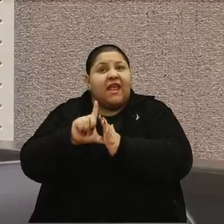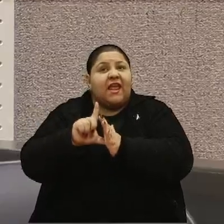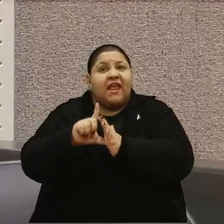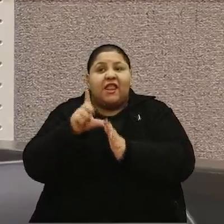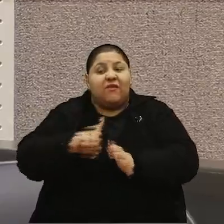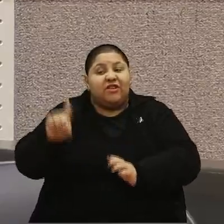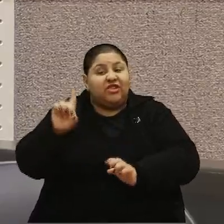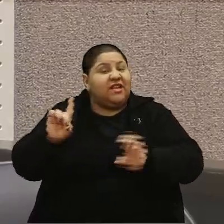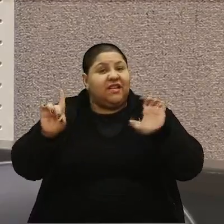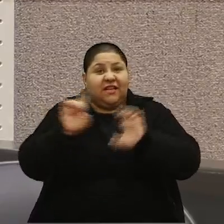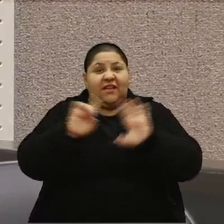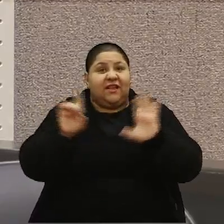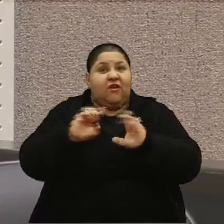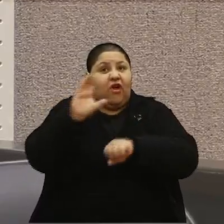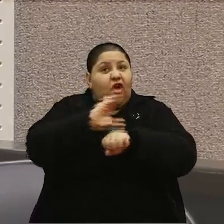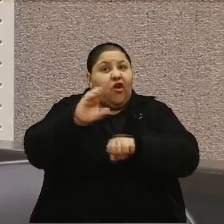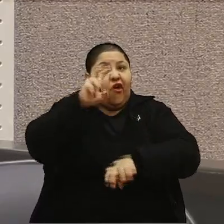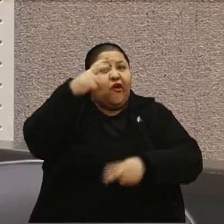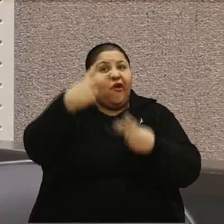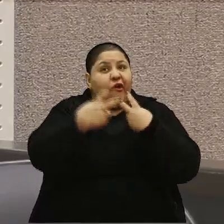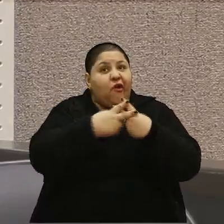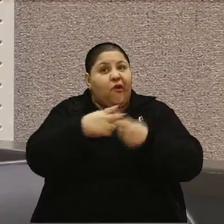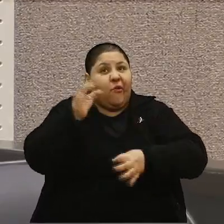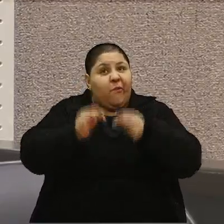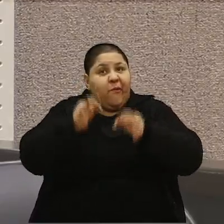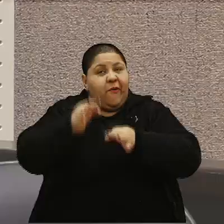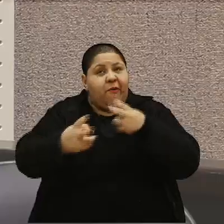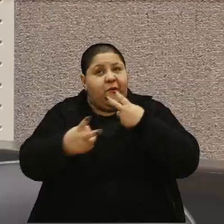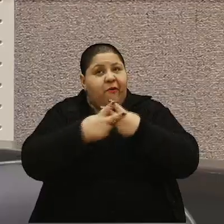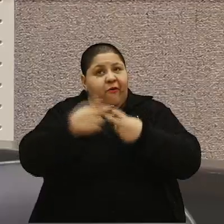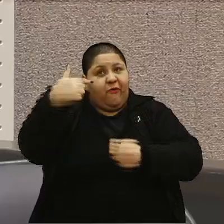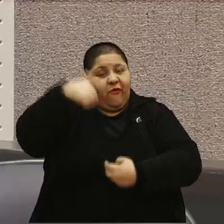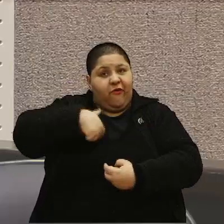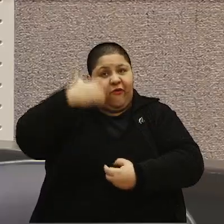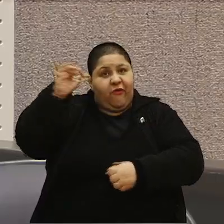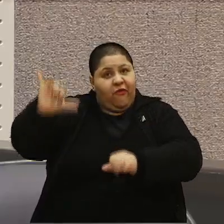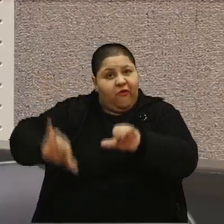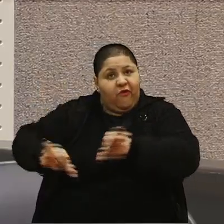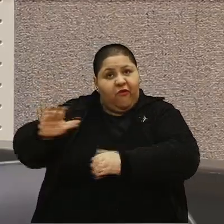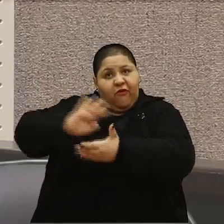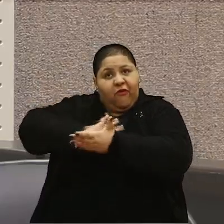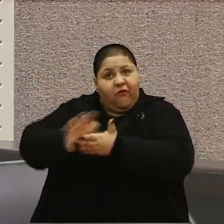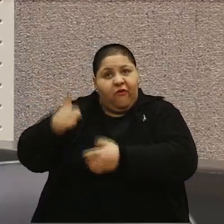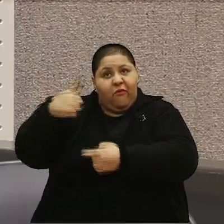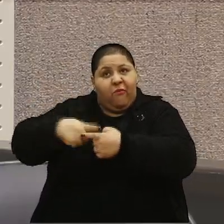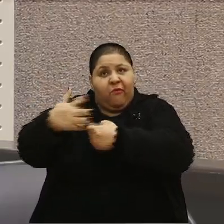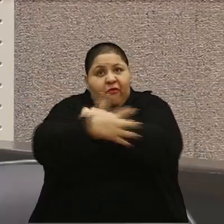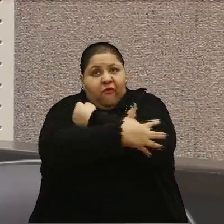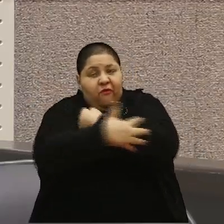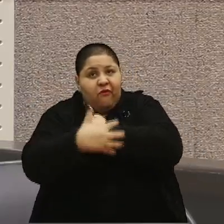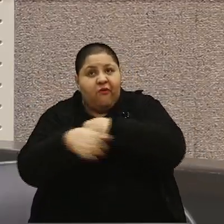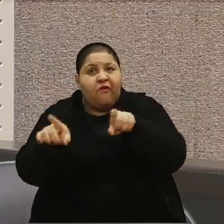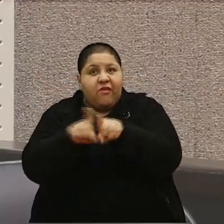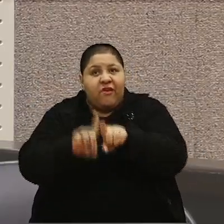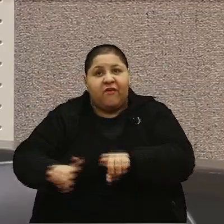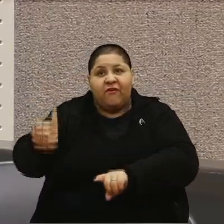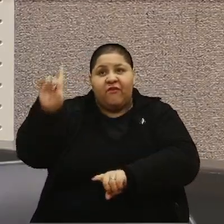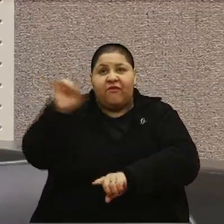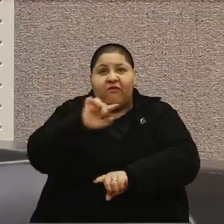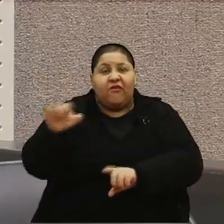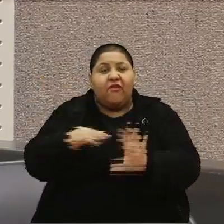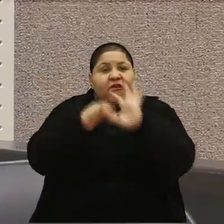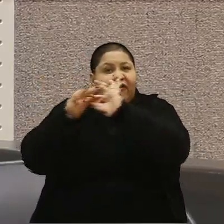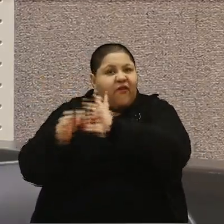e esquerda, a matéria é Código Penal e Código de Processo Penal. vereador E eu Caleb. sofri preconceito por ser da periferia e por ser alguém Obrigado. de direita. E não estou